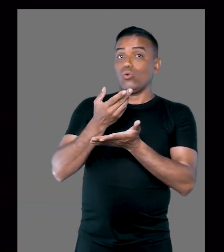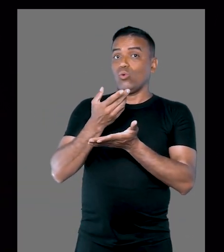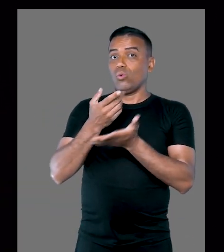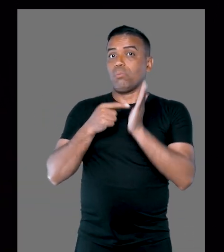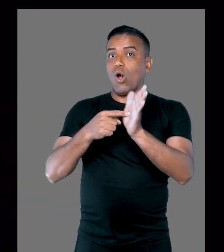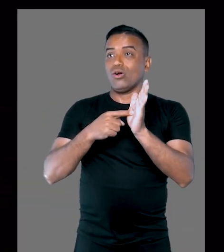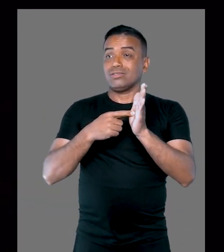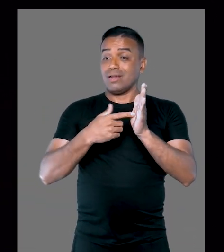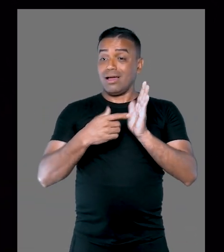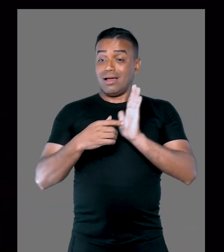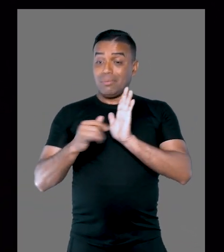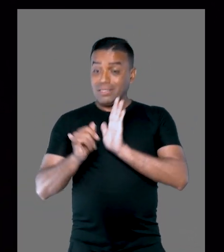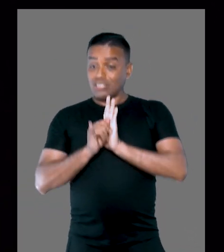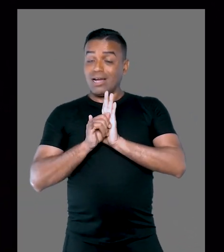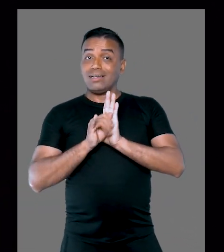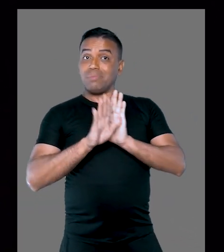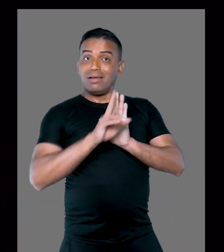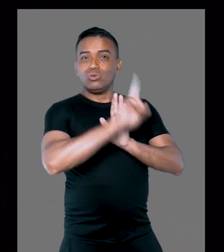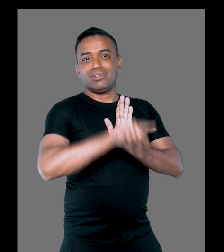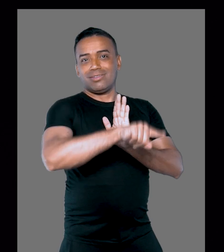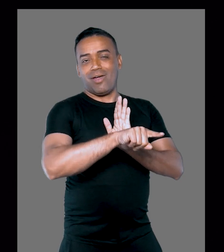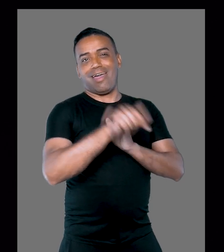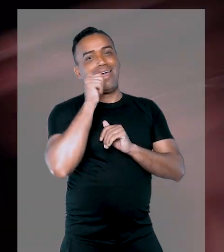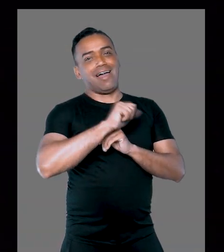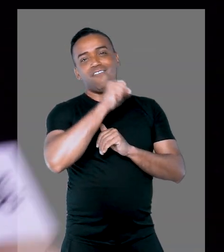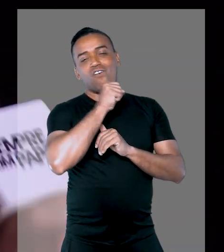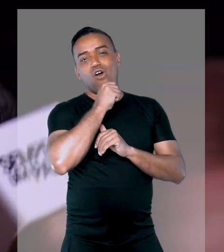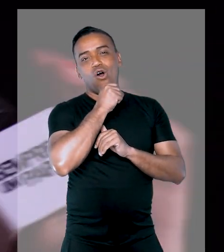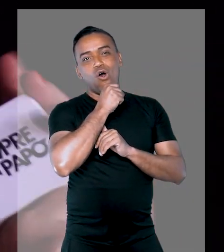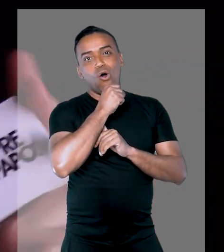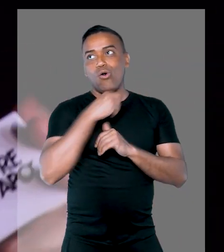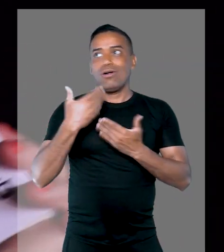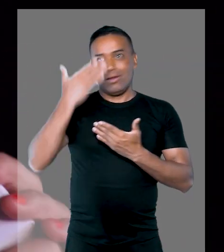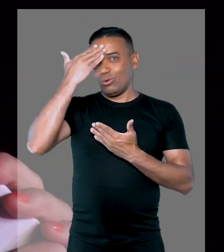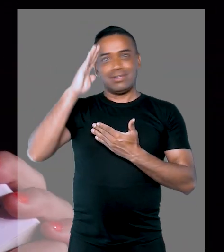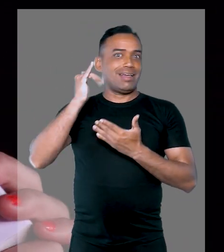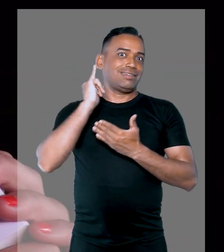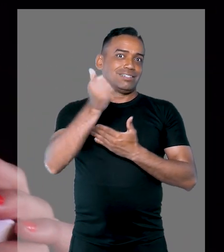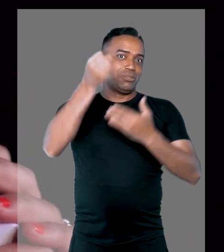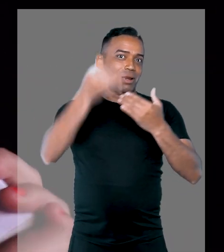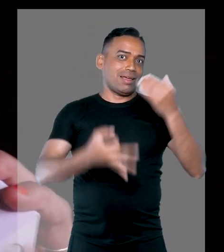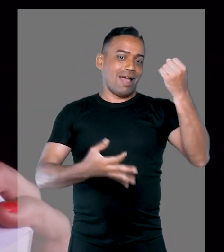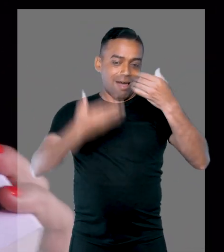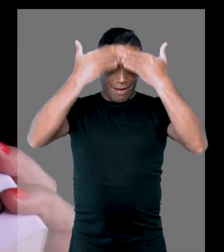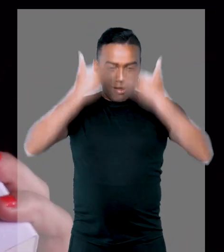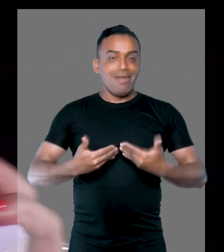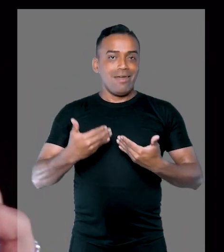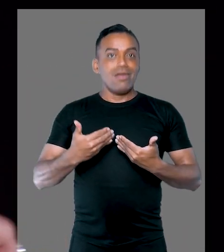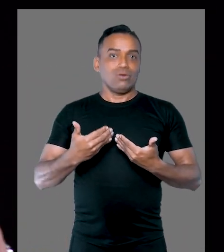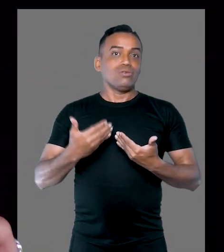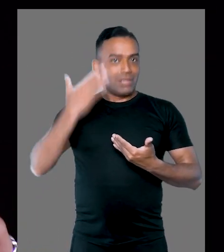avó. Mas eu acho que hoje eu não sei te dizer assim quem sou eu. Eu sei te dizer meus